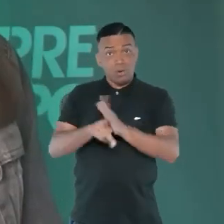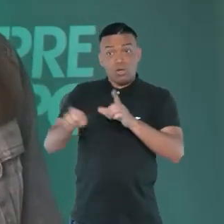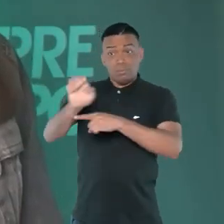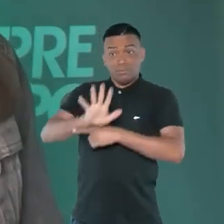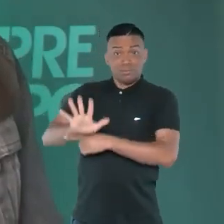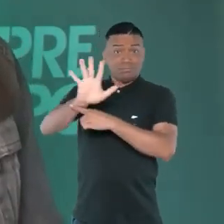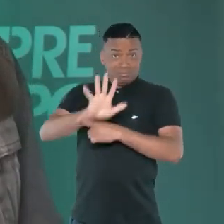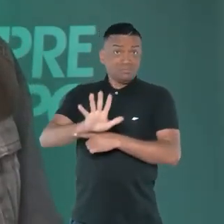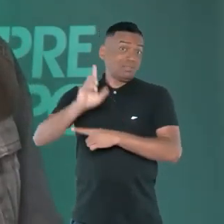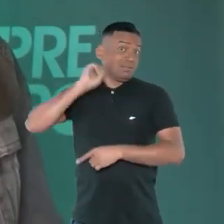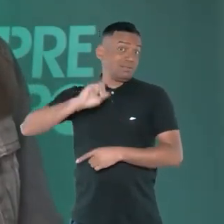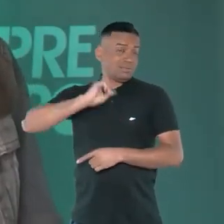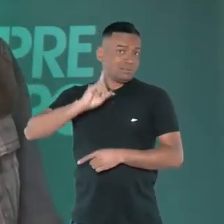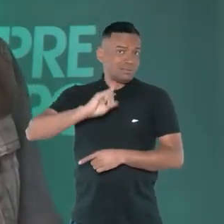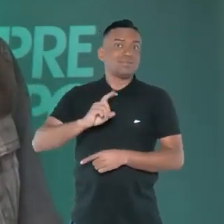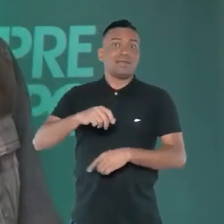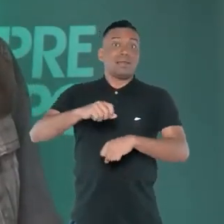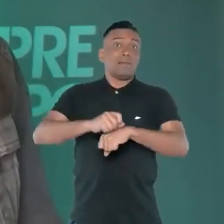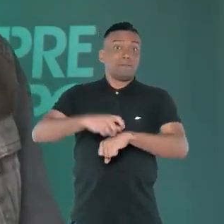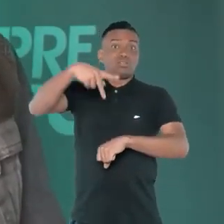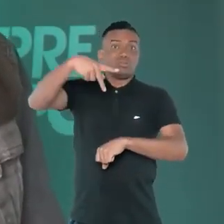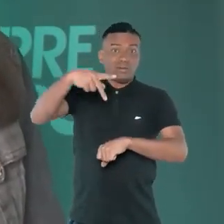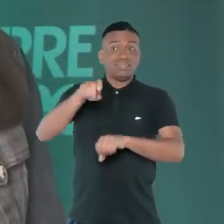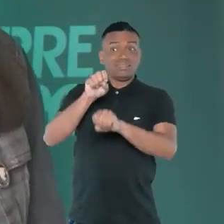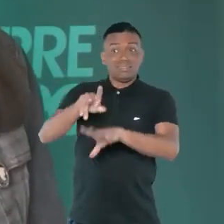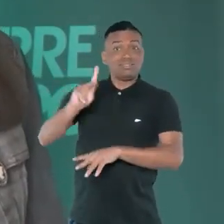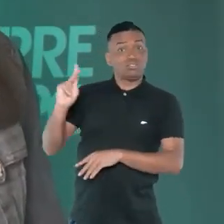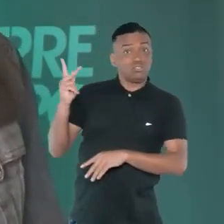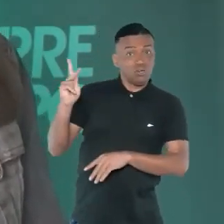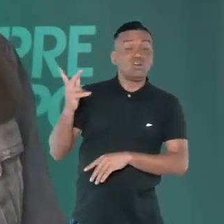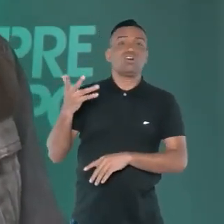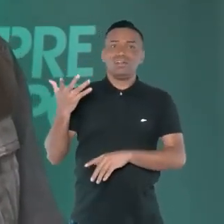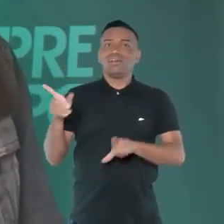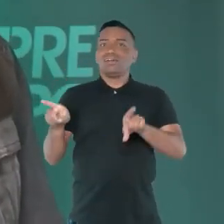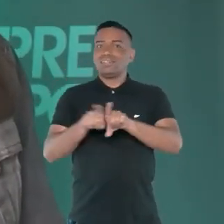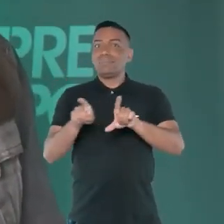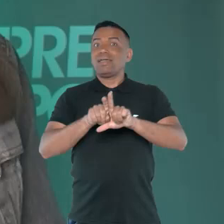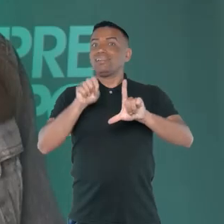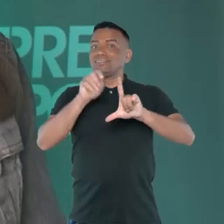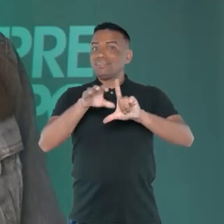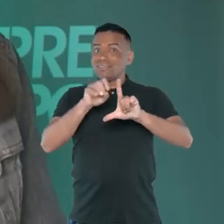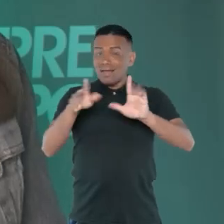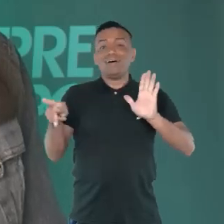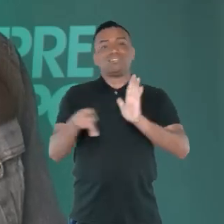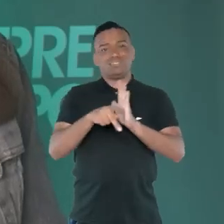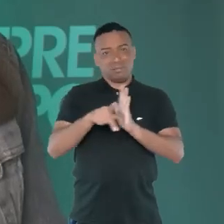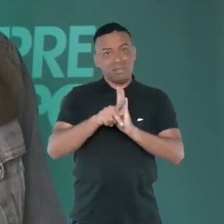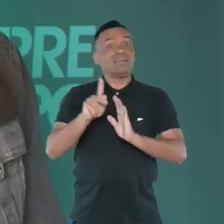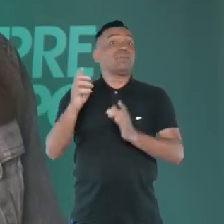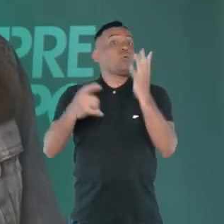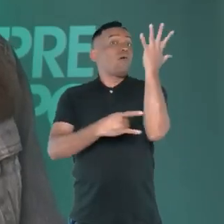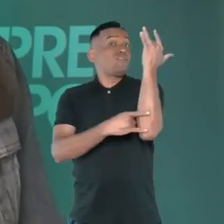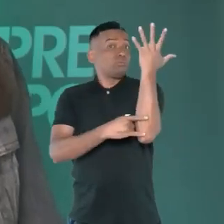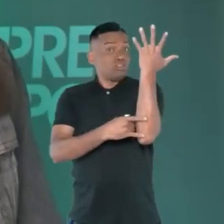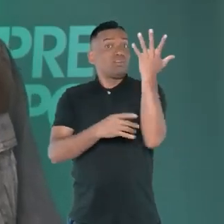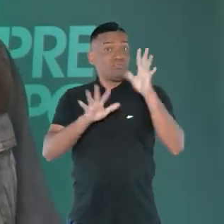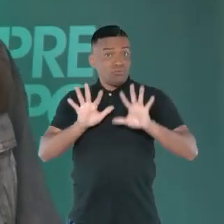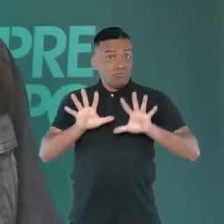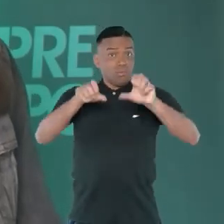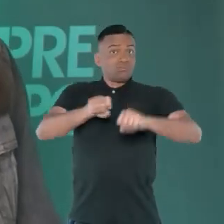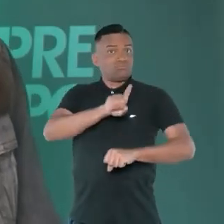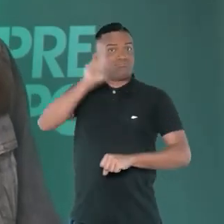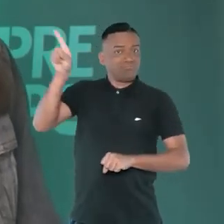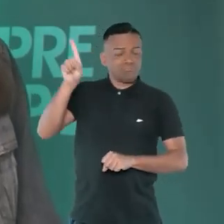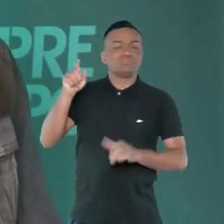influenciadora. Ela é mineira aqui de Belo Horizonte, é pós-graduada em ensino de História e licenciada em História pela